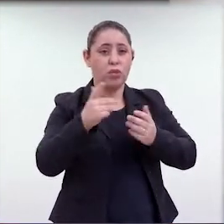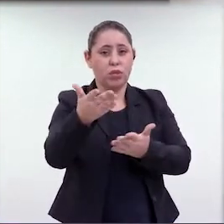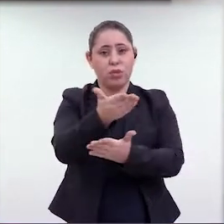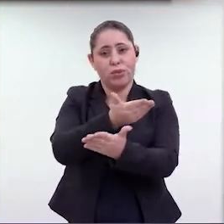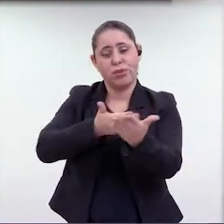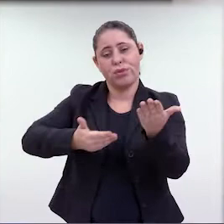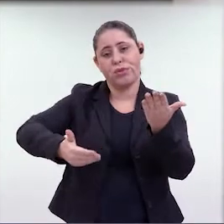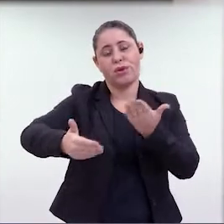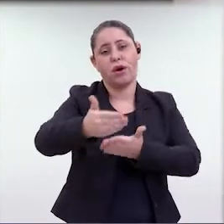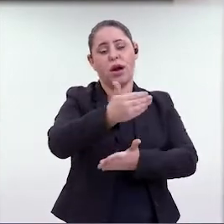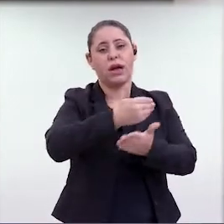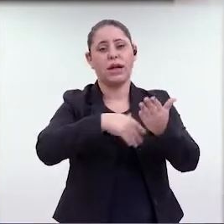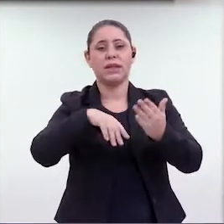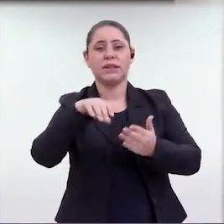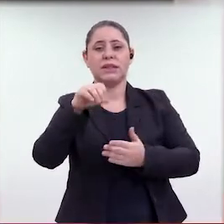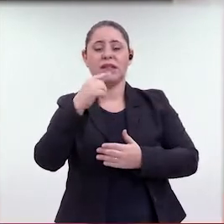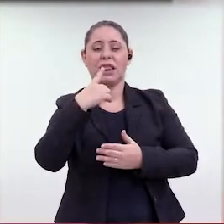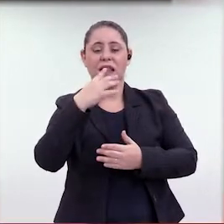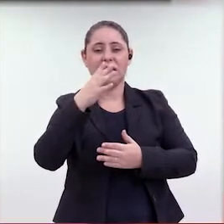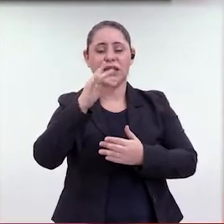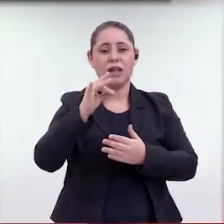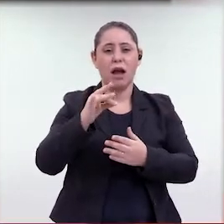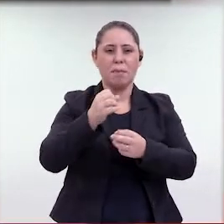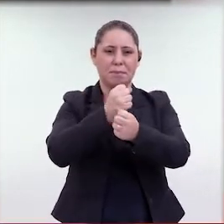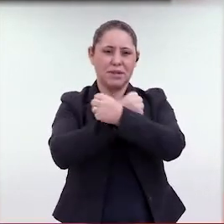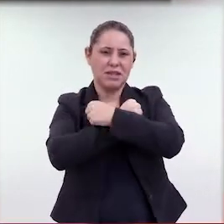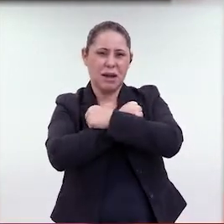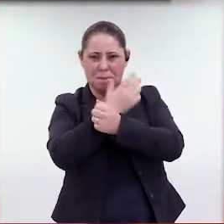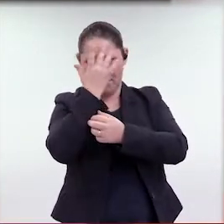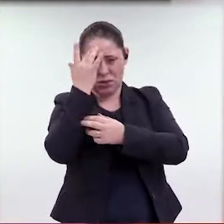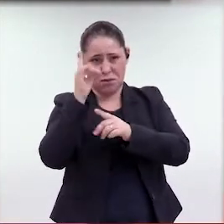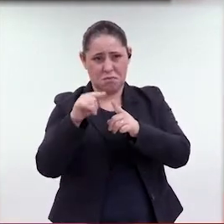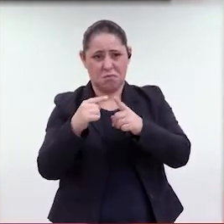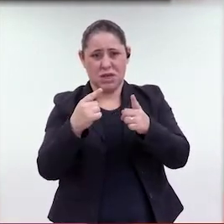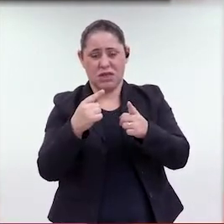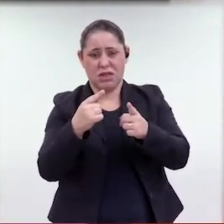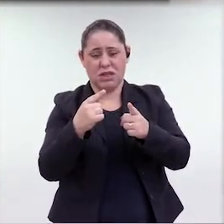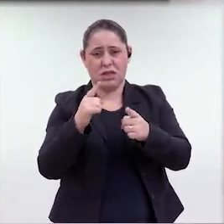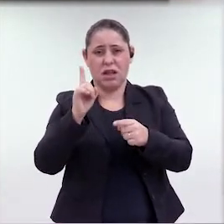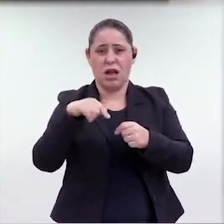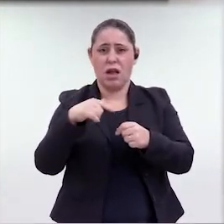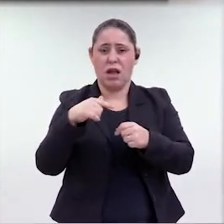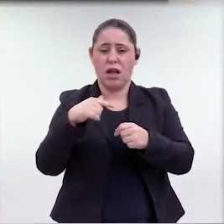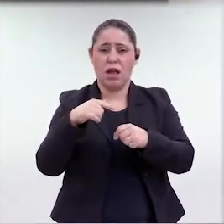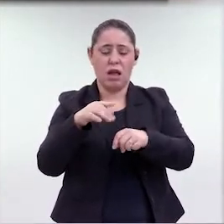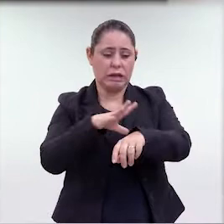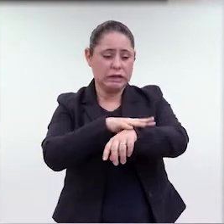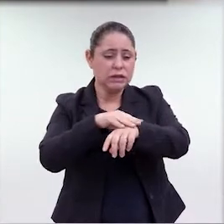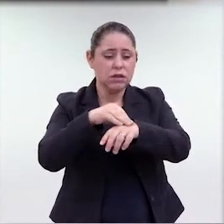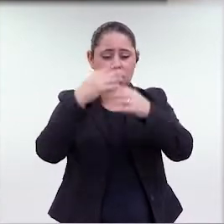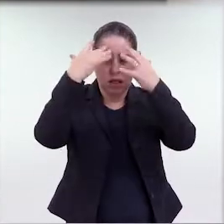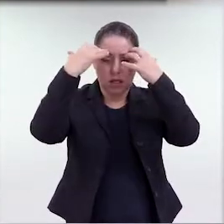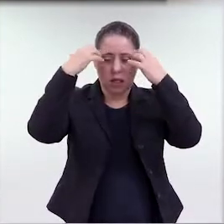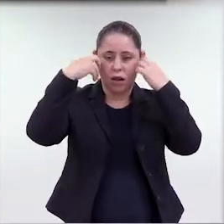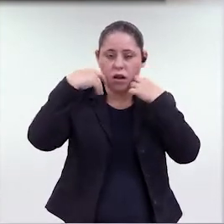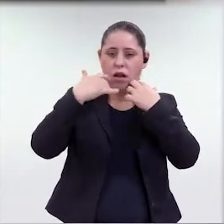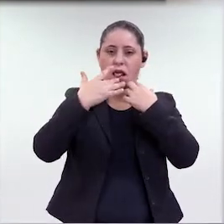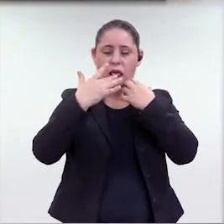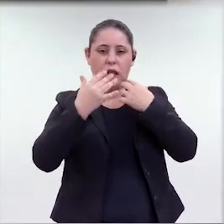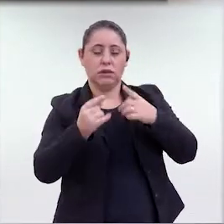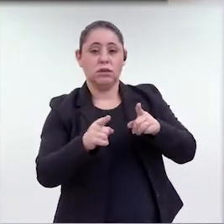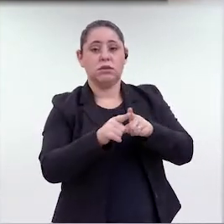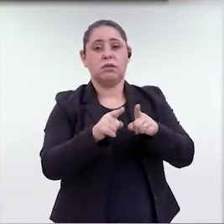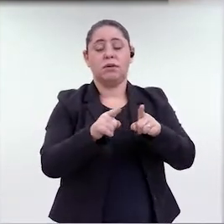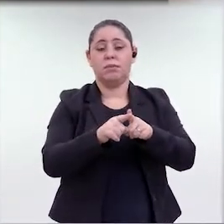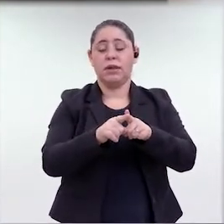fluidos, então é justamente, não é que você não pode abraçar a pessoa, é que a gente fica vulnerável justamente ao suor, à saliva, né?